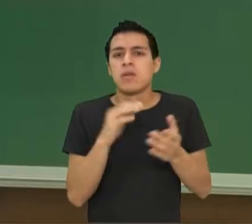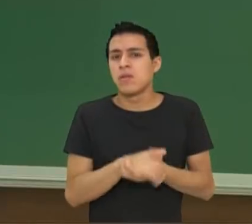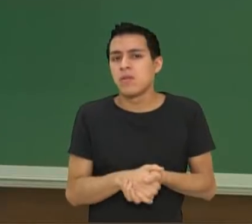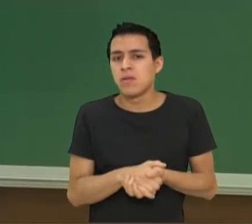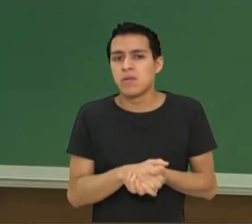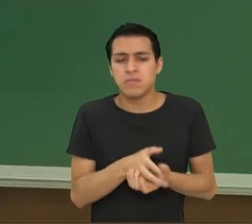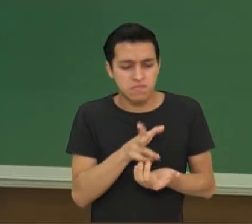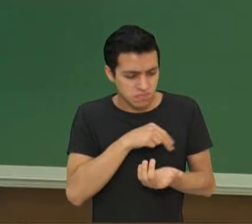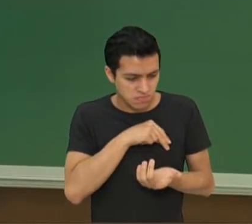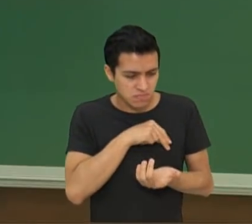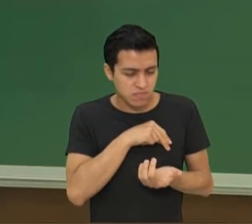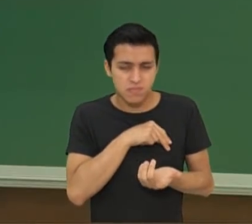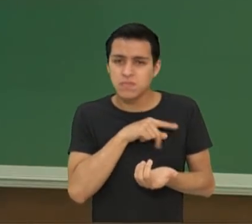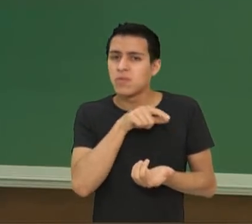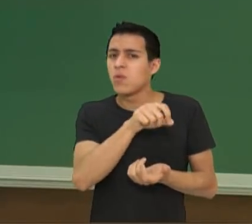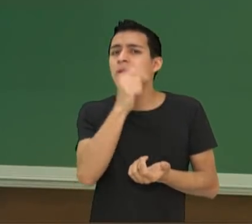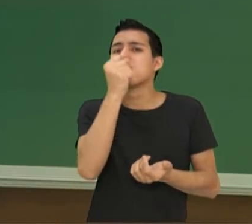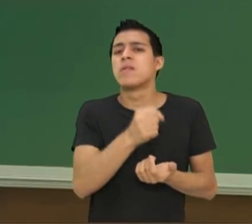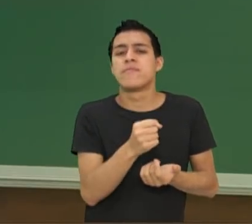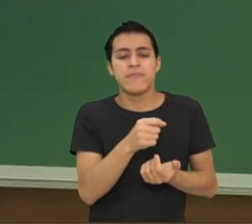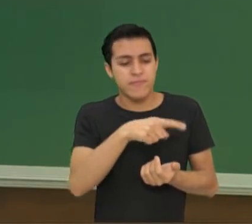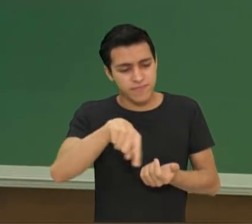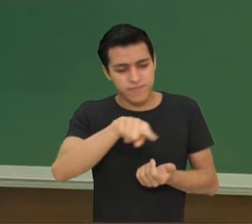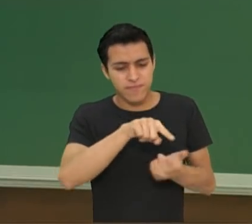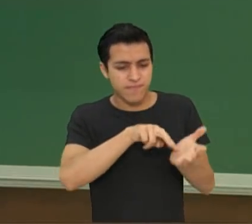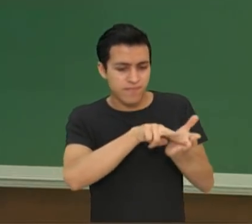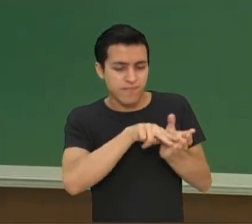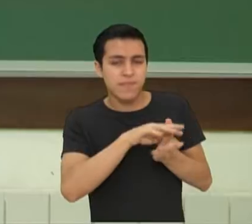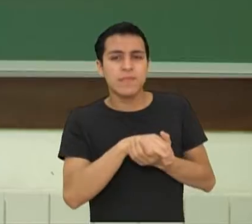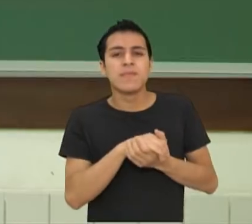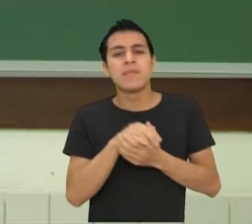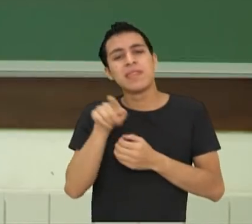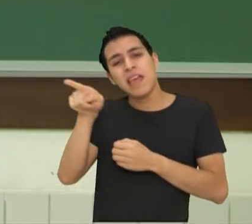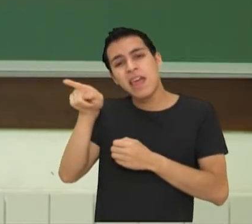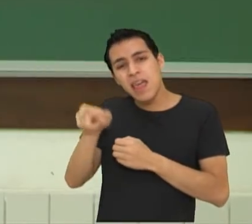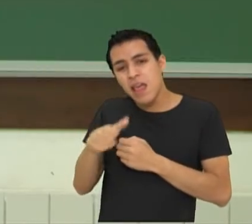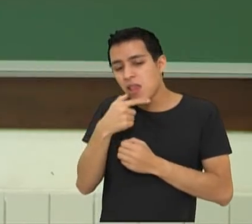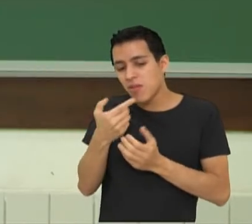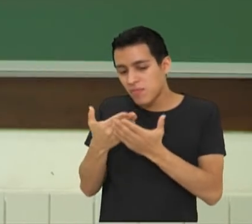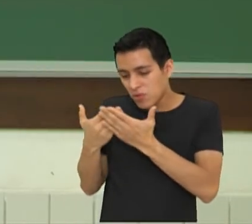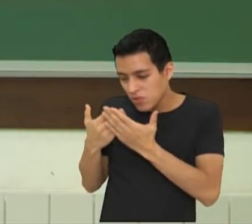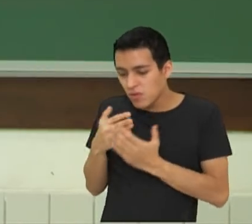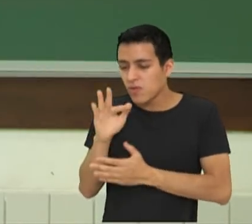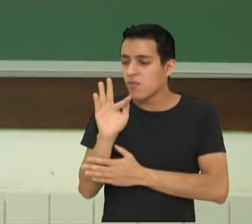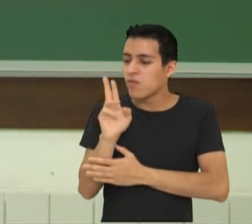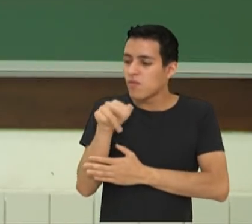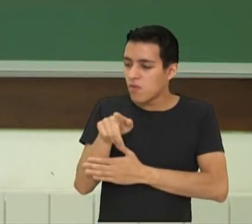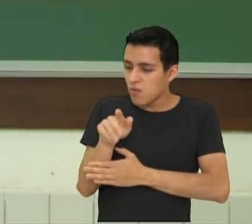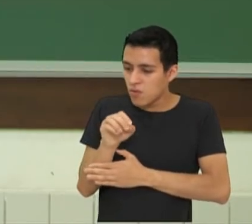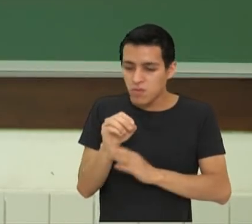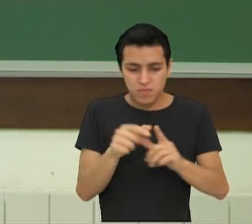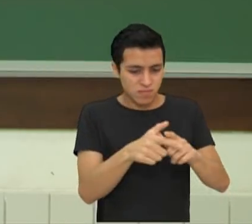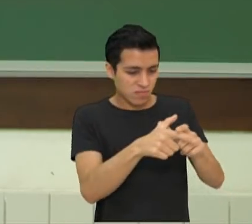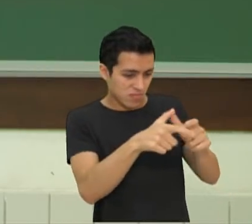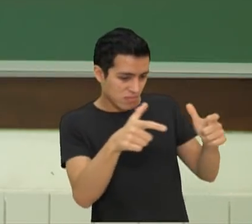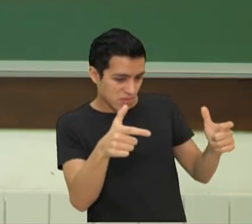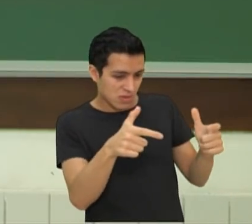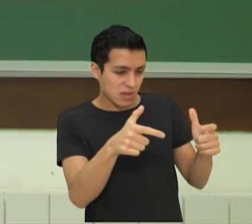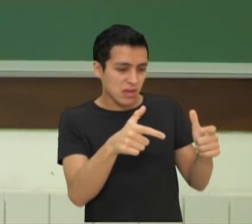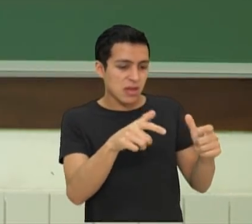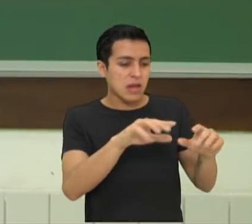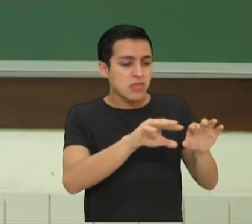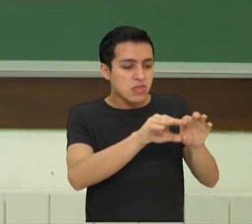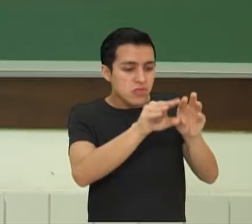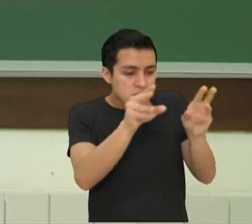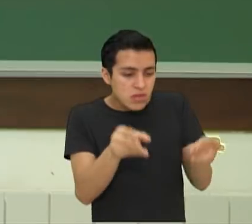opa, o que matou as bactérias? Aí ele foi estudar esse fungo que se proliferou sobre aquela